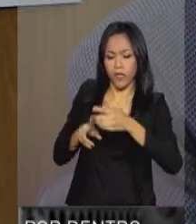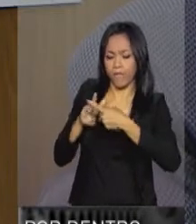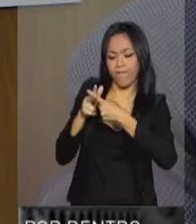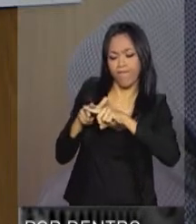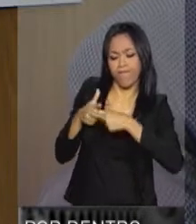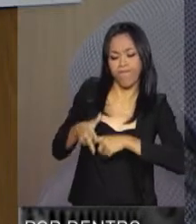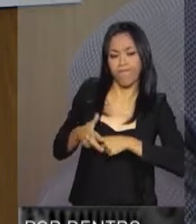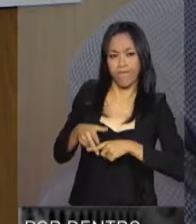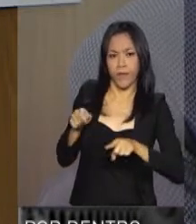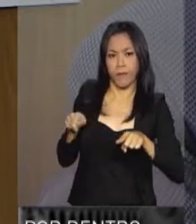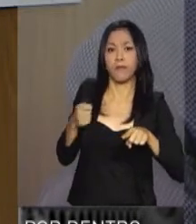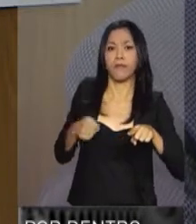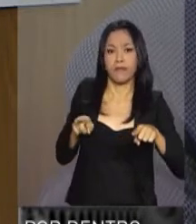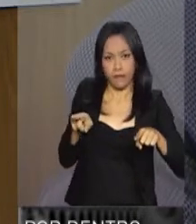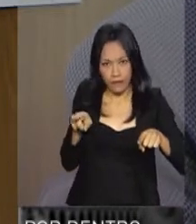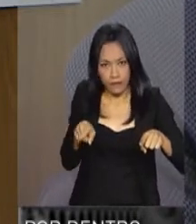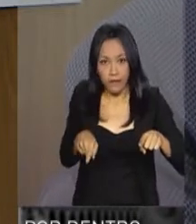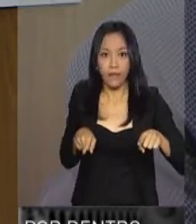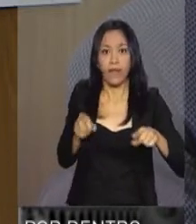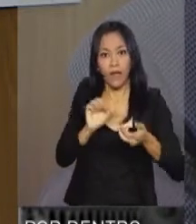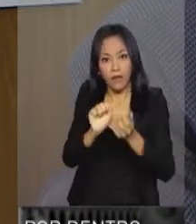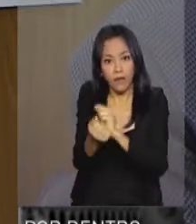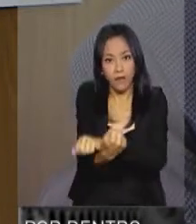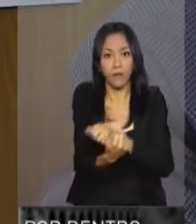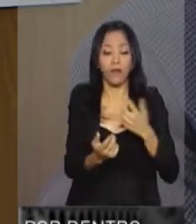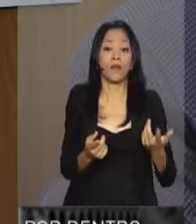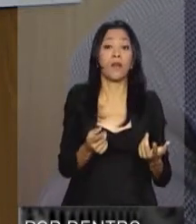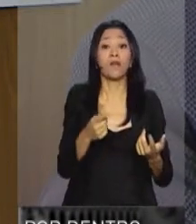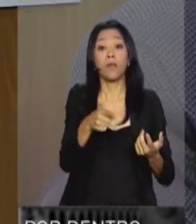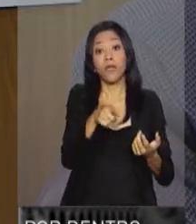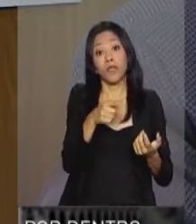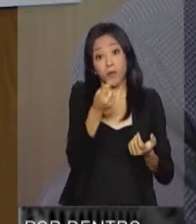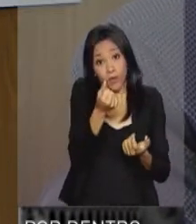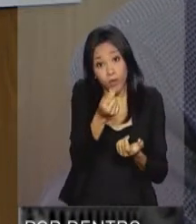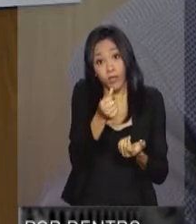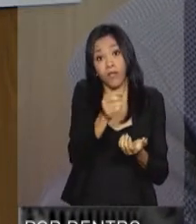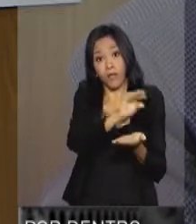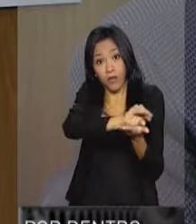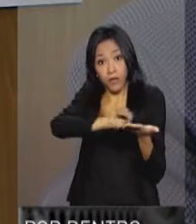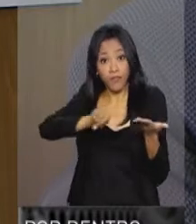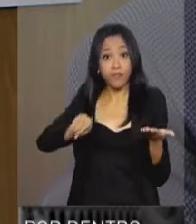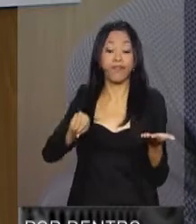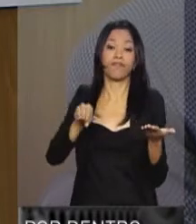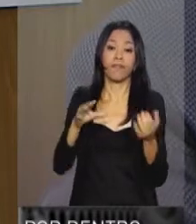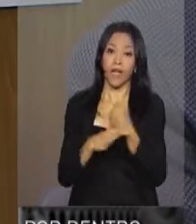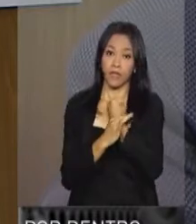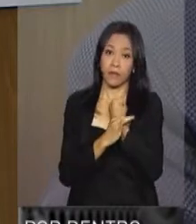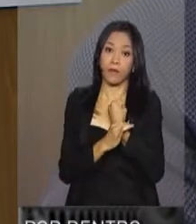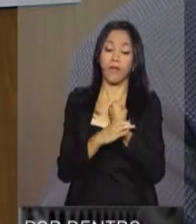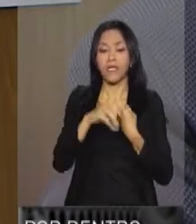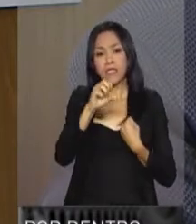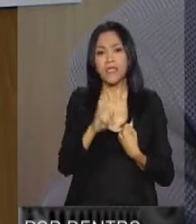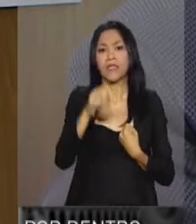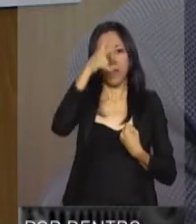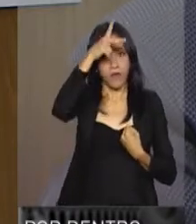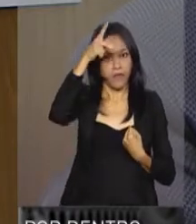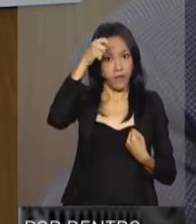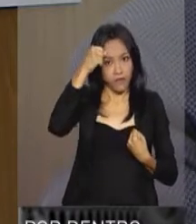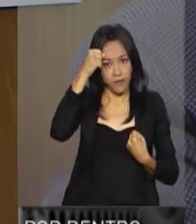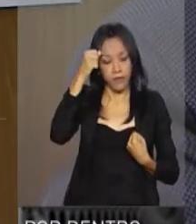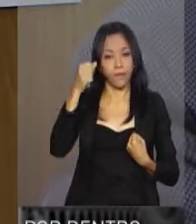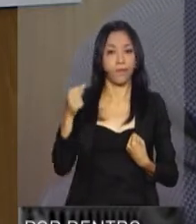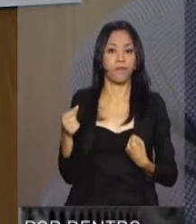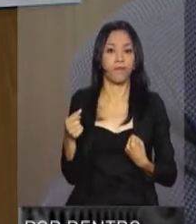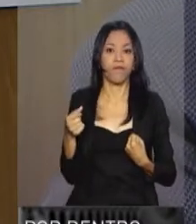ser do procedimento adequado para que os recursos estão assegurados se a prefeitura colocando realmente a a